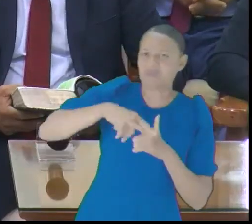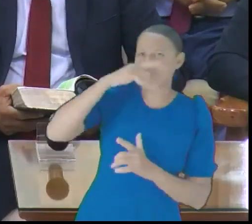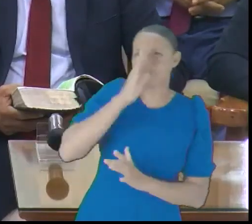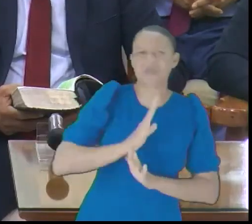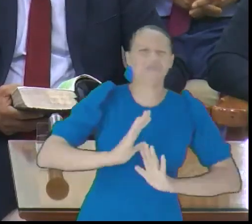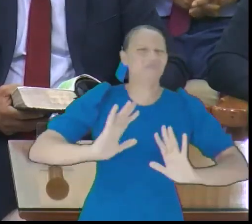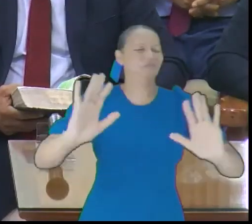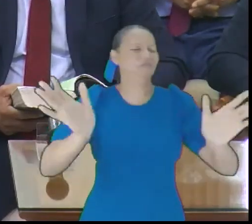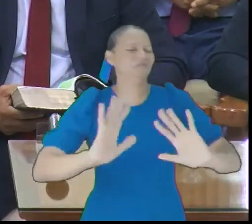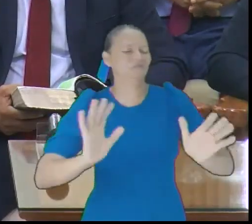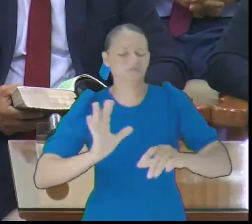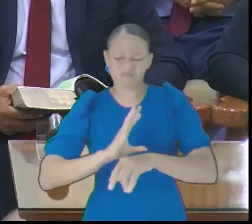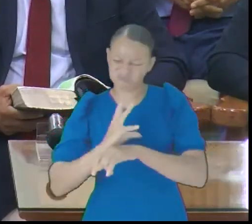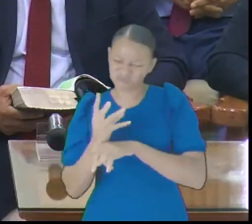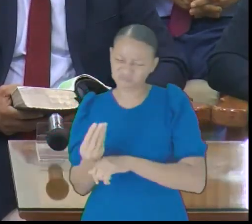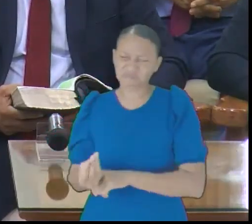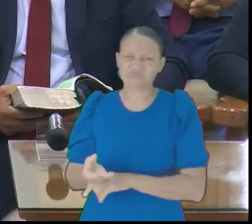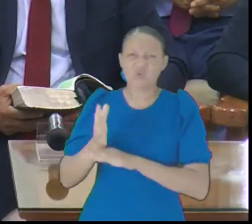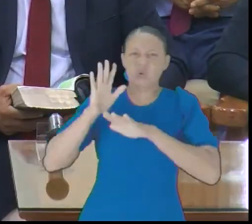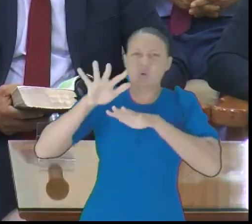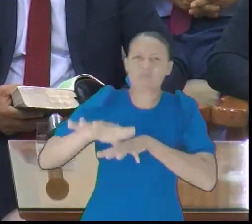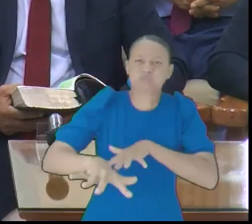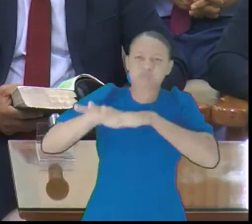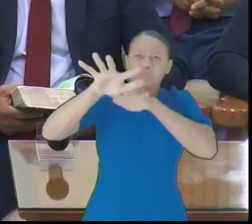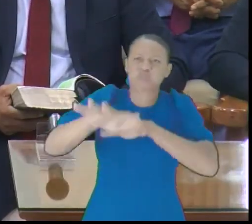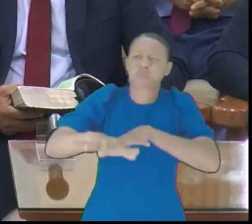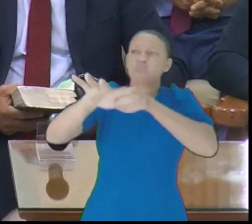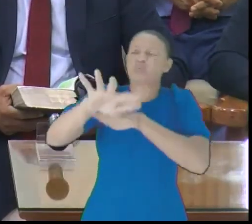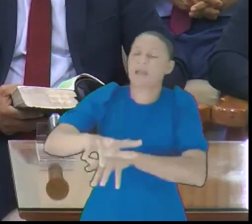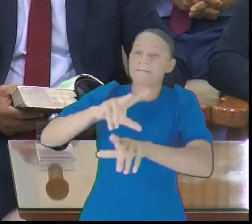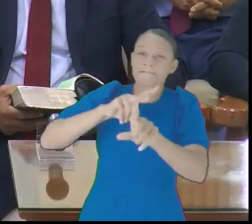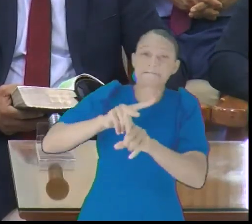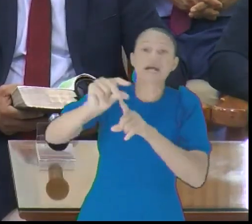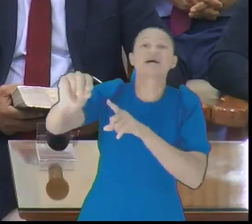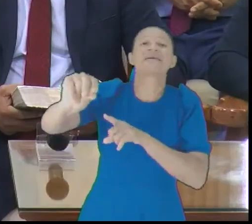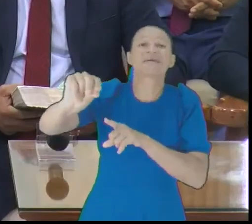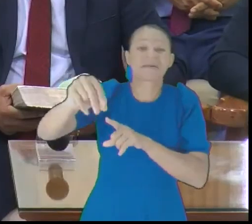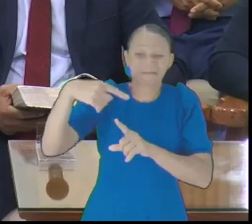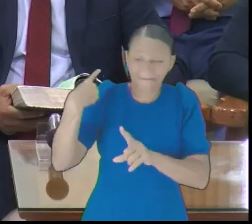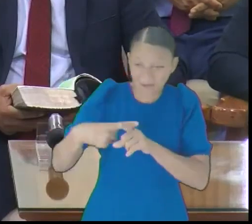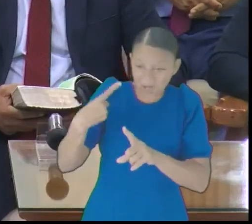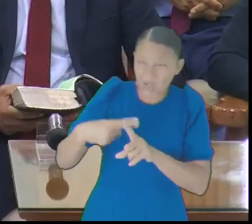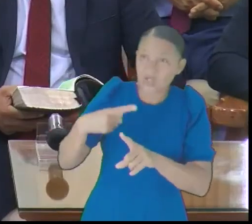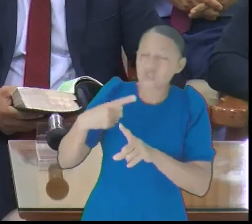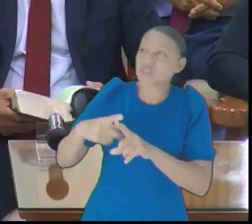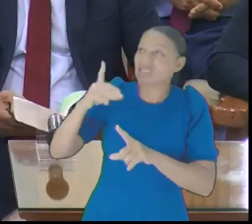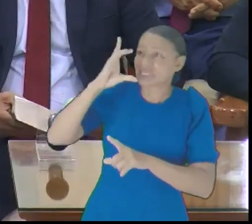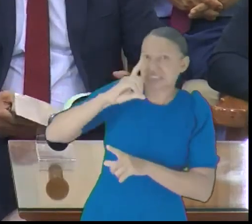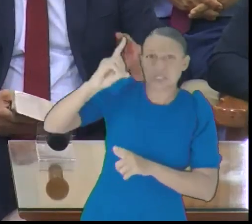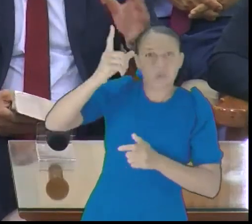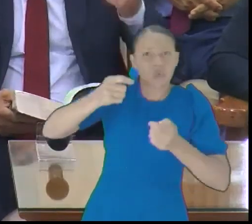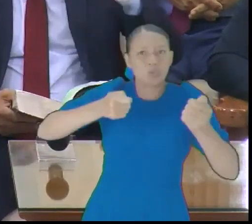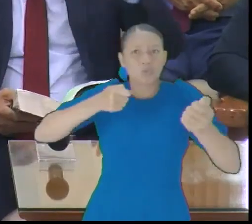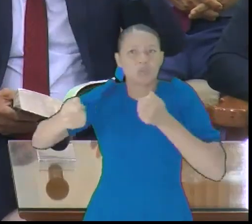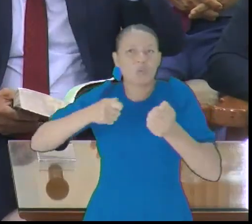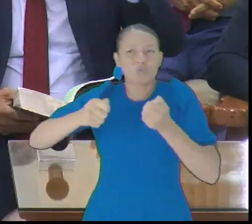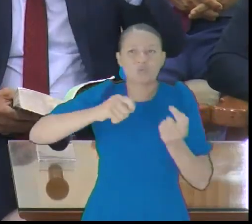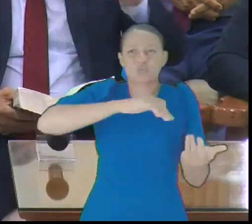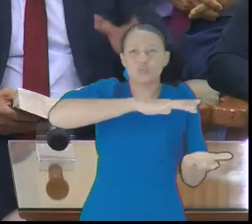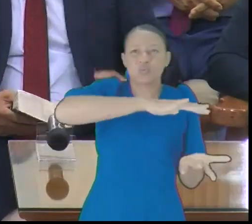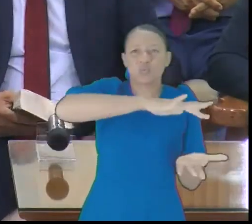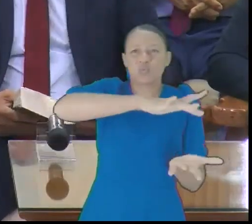do Senhor marcha triunfante, porque aquele que está no controle do